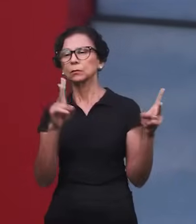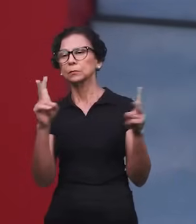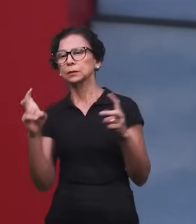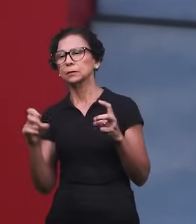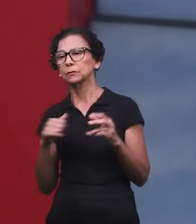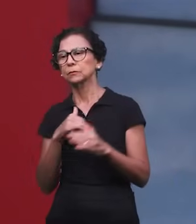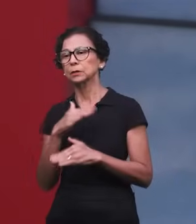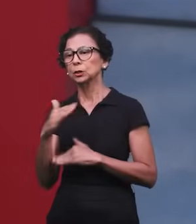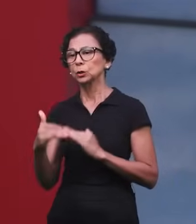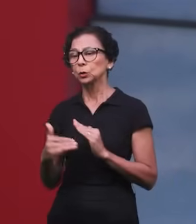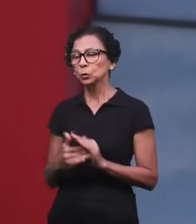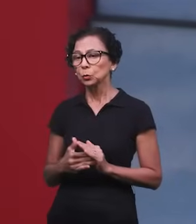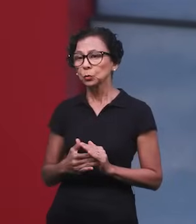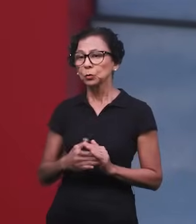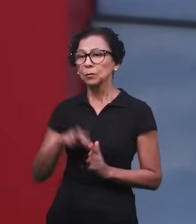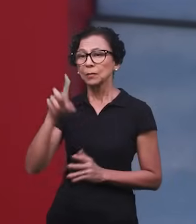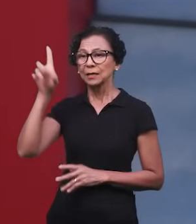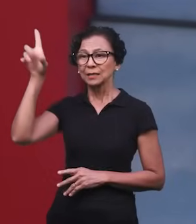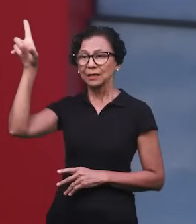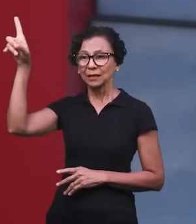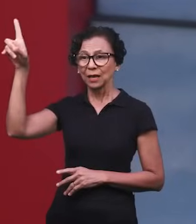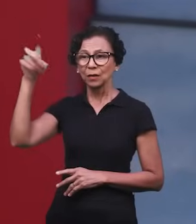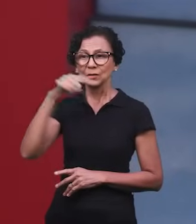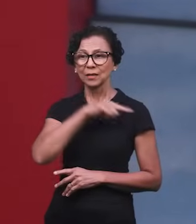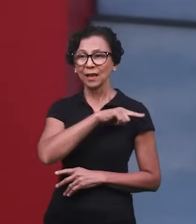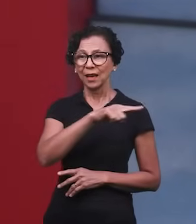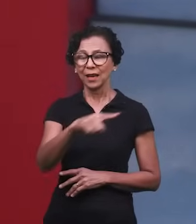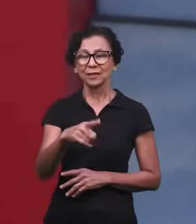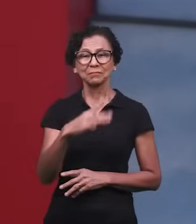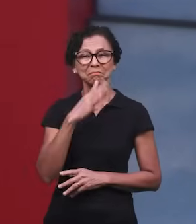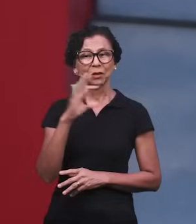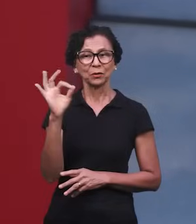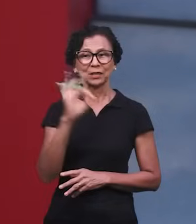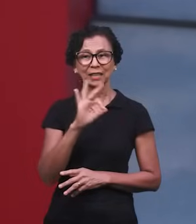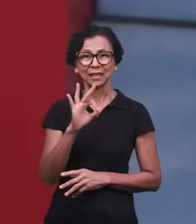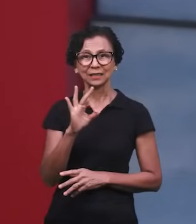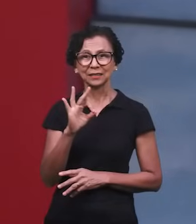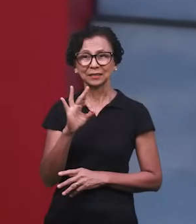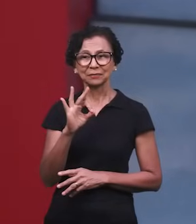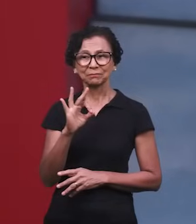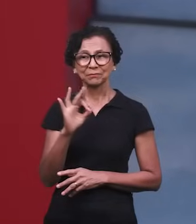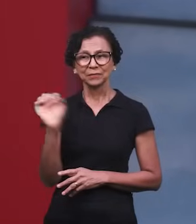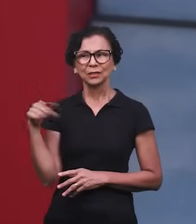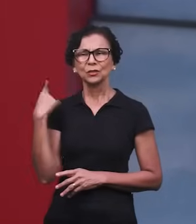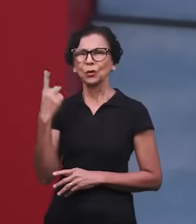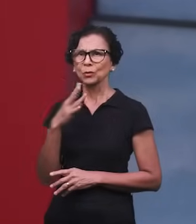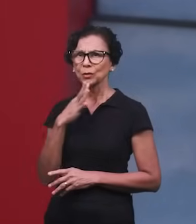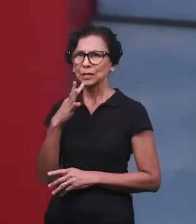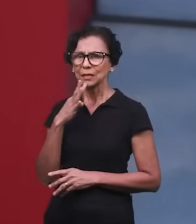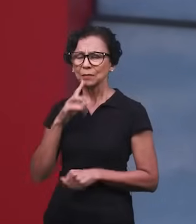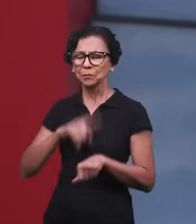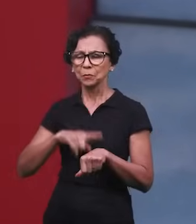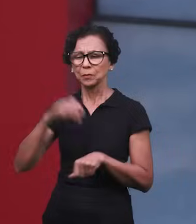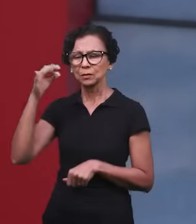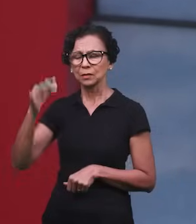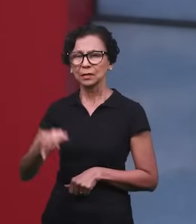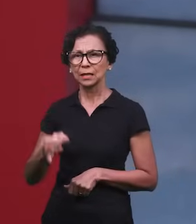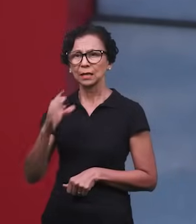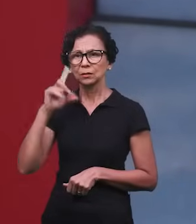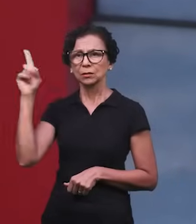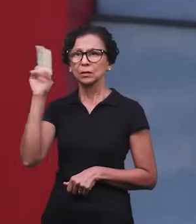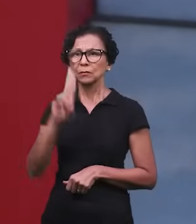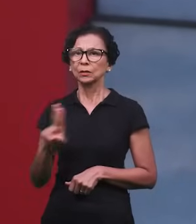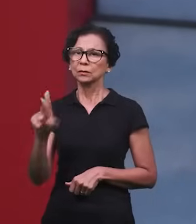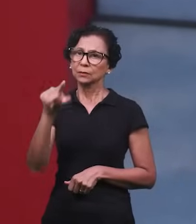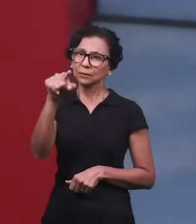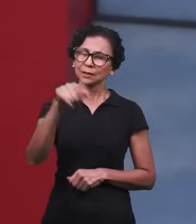Deus que é desconhecido para eles é conhecido de cada um de nós. E no momento certo, Deus vai te usar. Se você está